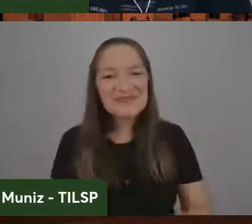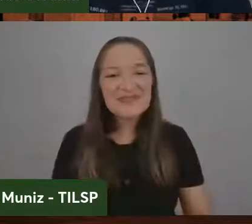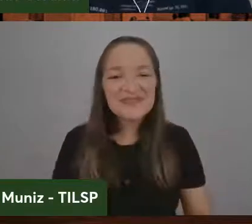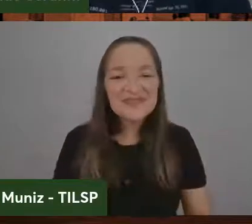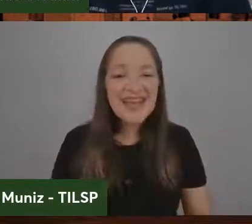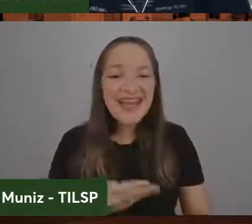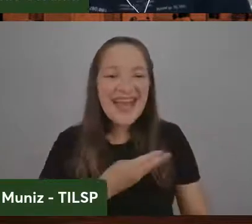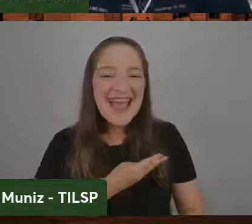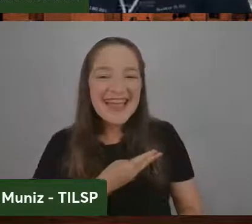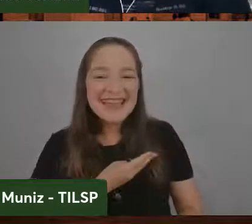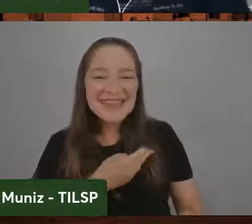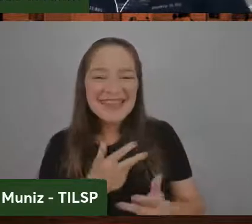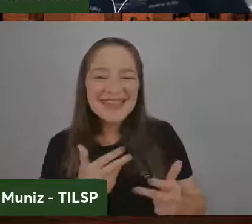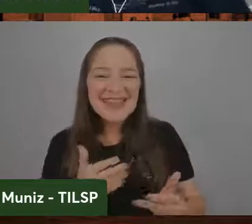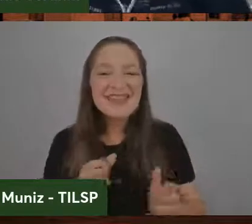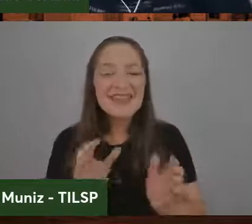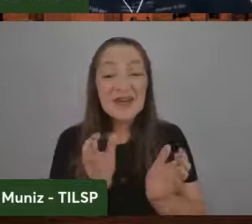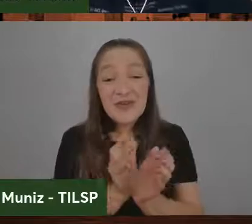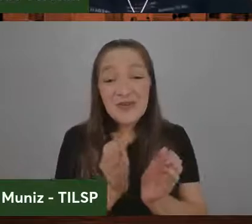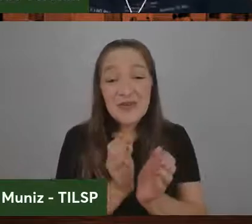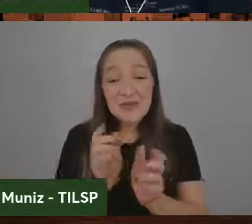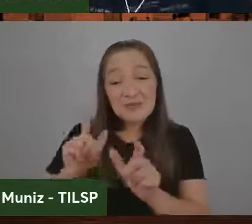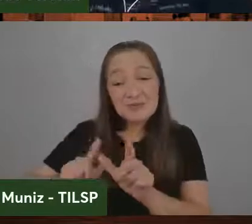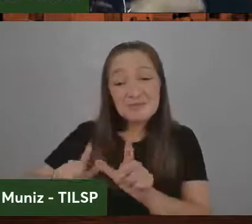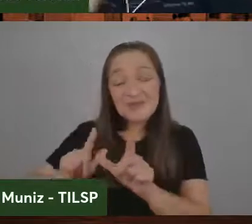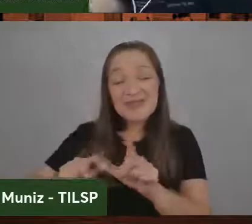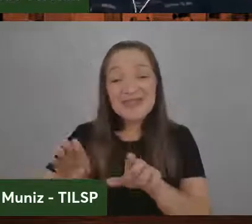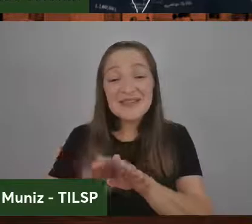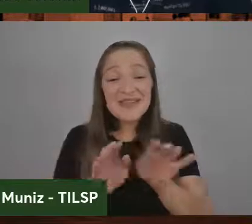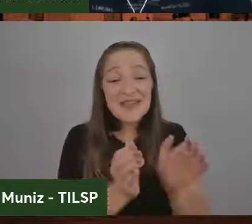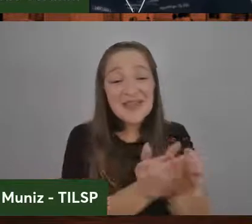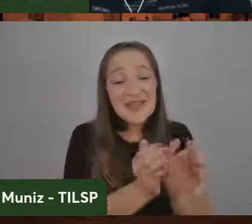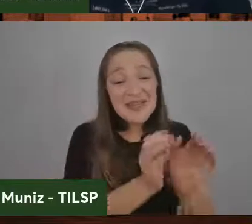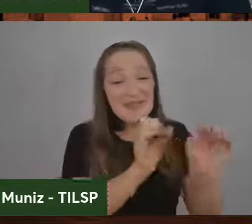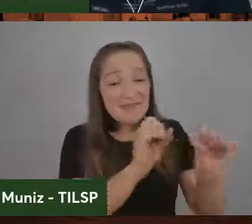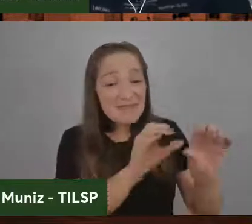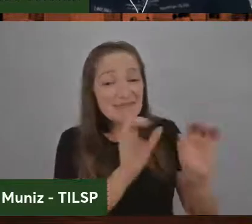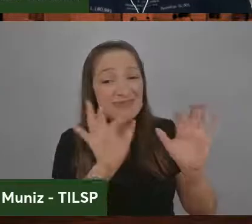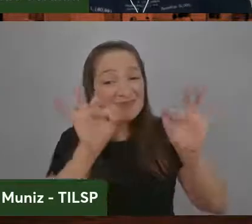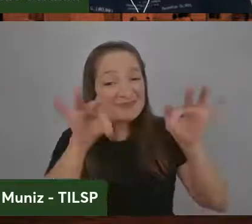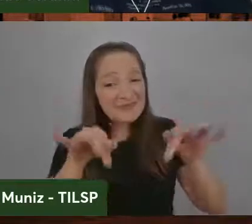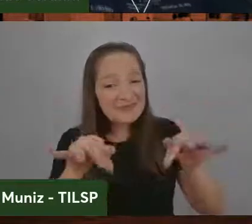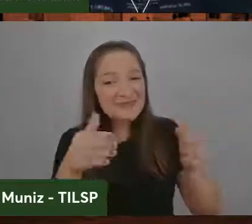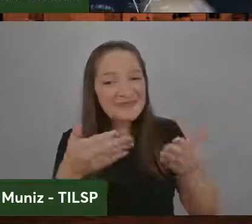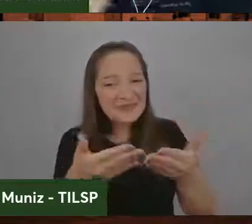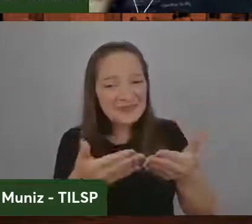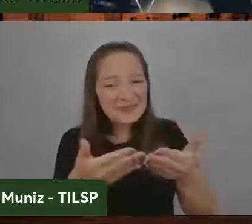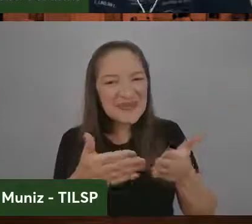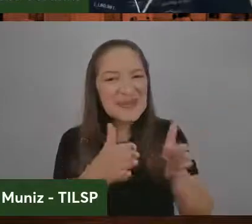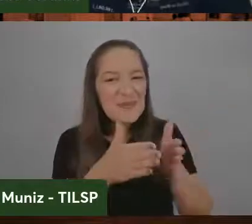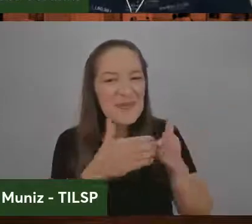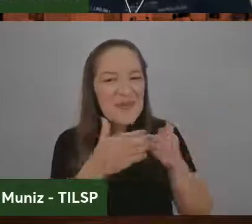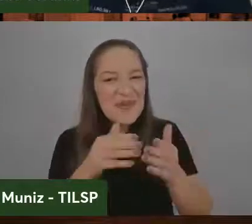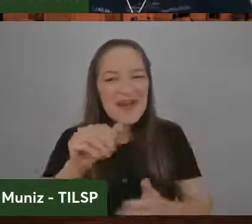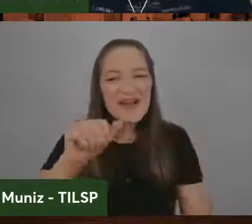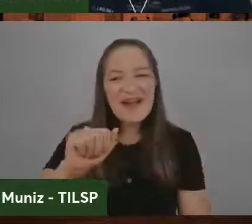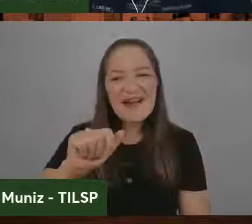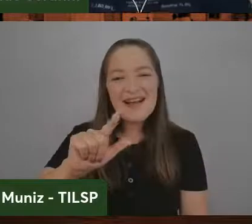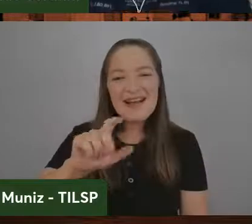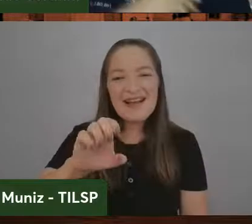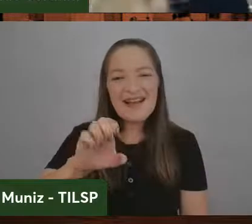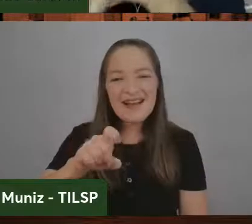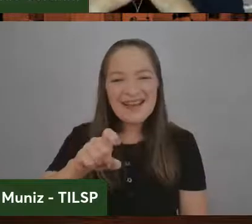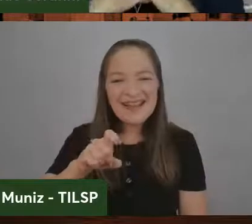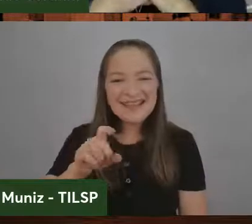amigos aí, né, da Companhia das Letras, Companhia na Educação, para fazer, então, esse encerramento com a gente. Por favor, Alex, fique à vontade.